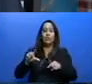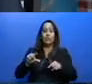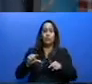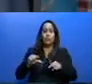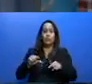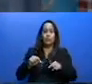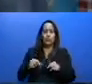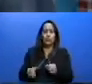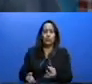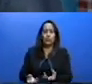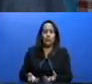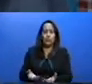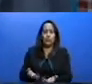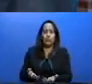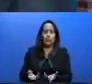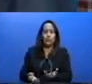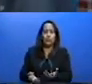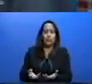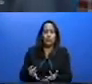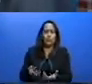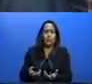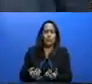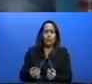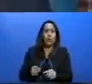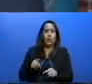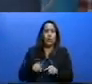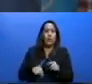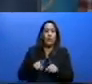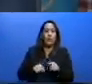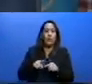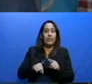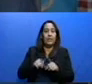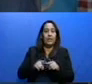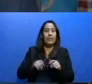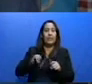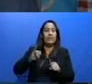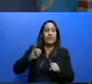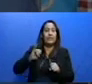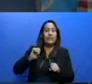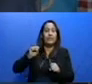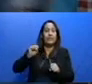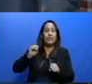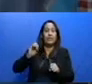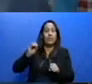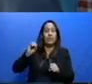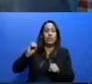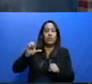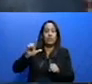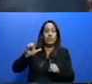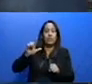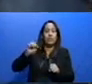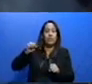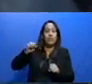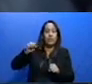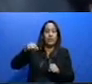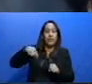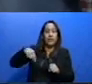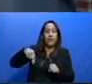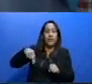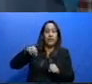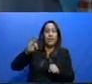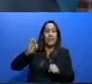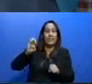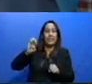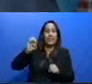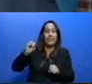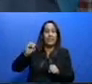temos materiais que são o quê? Isolantes térmicos. E qual isolante térmico aparece nessa imagem? Observa bem,